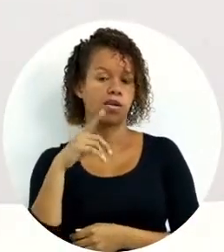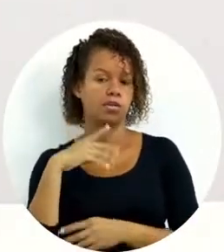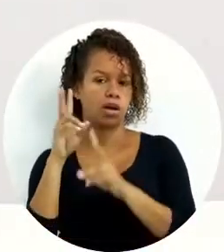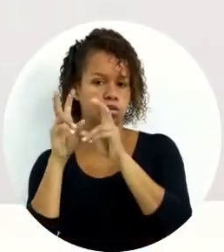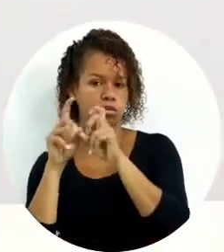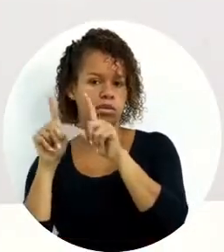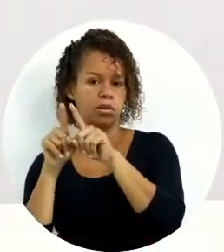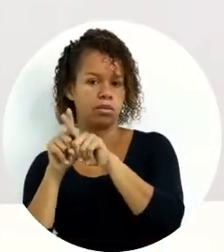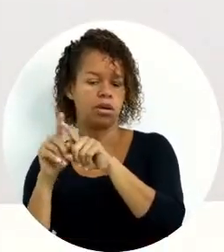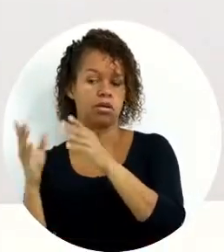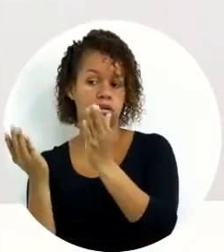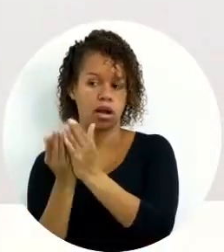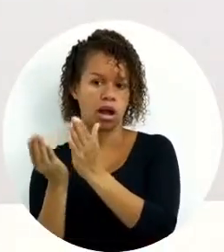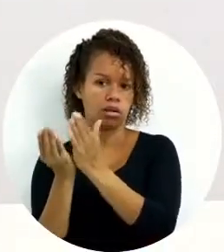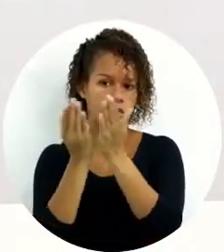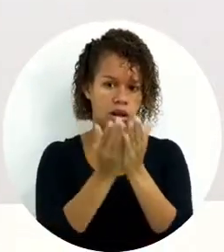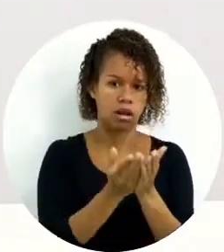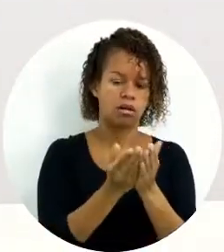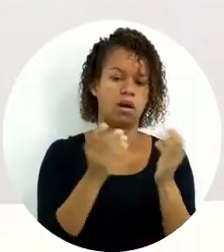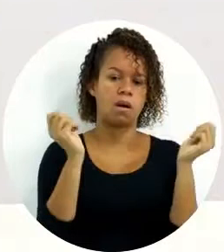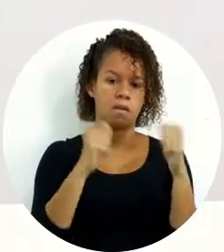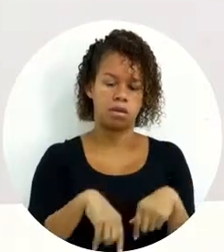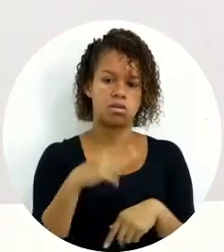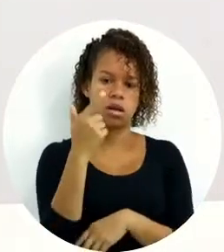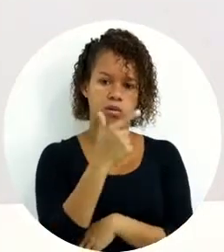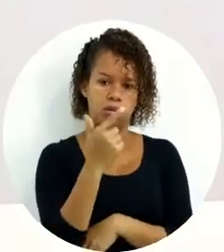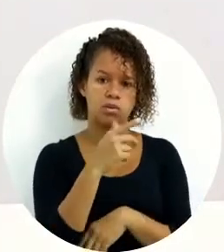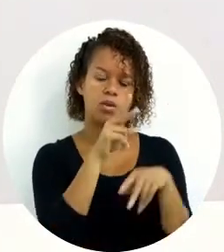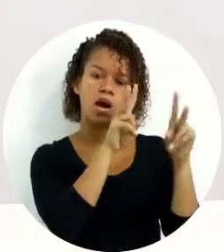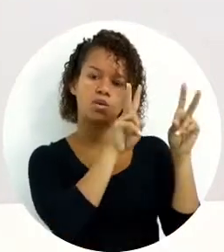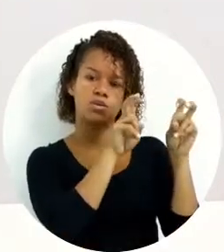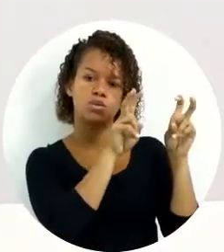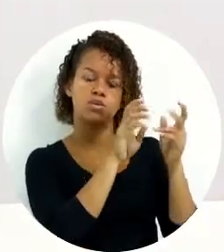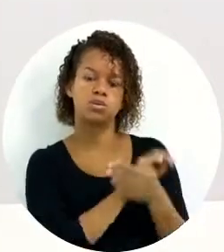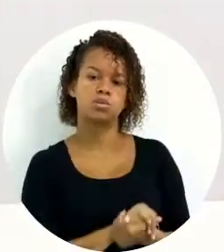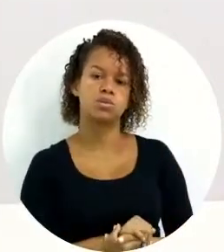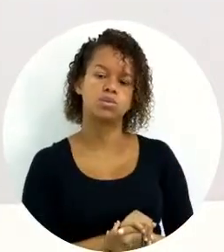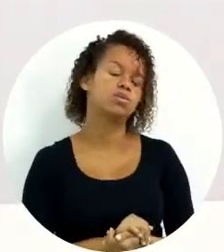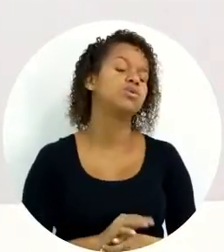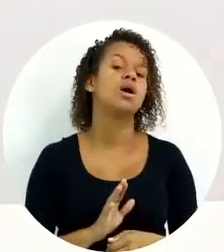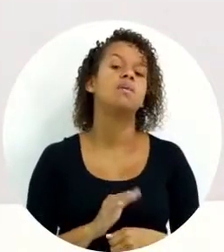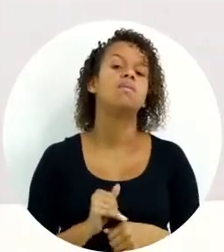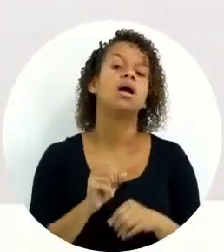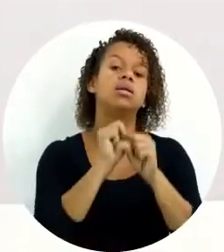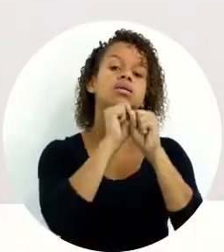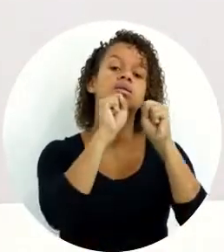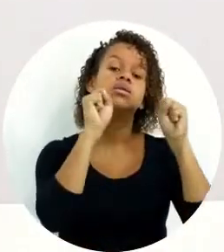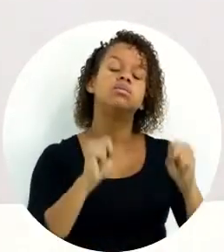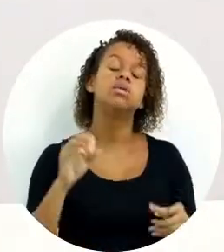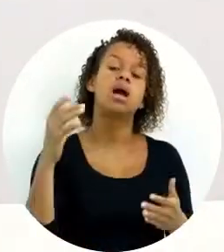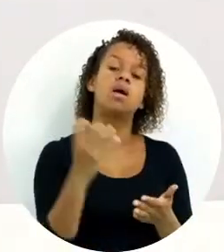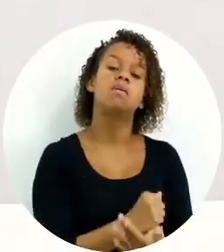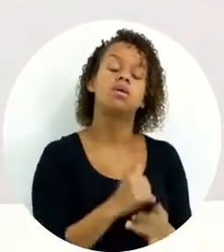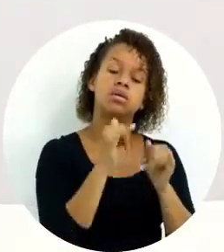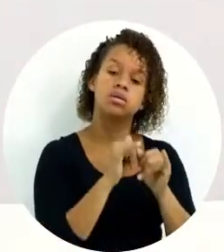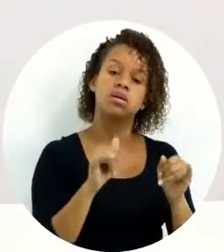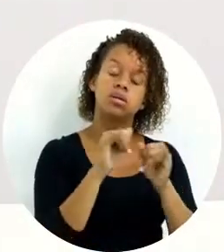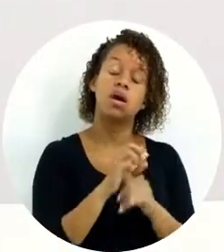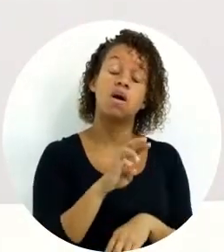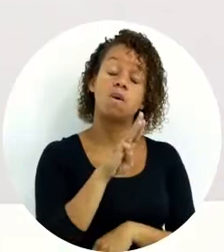foi trazido no caderno, referente à competência 2, o assunto que é chamado Sistema de Recuperação de Informação na